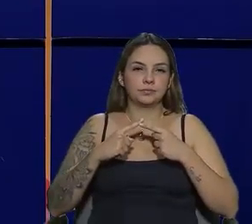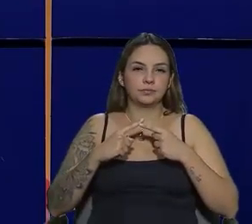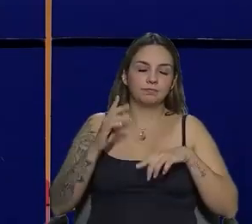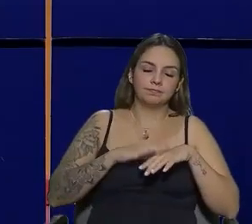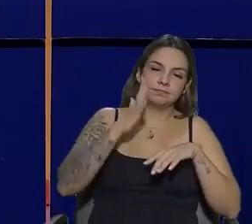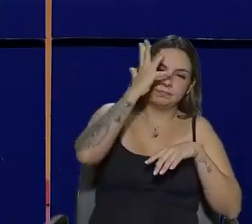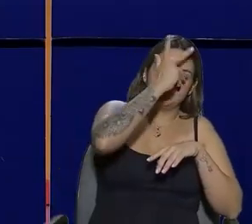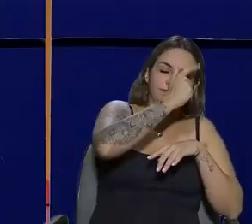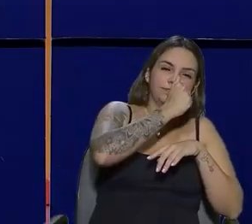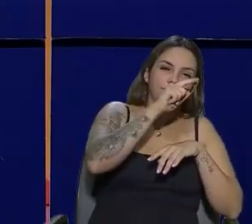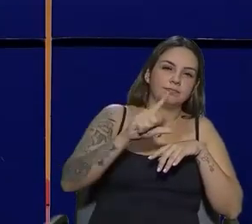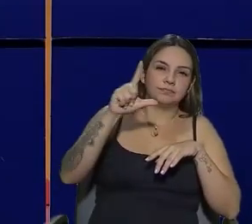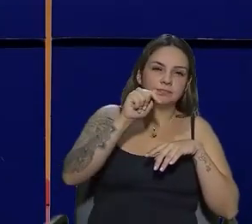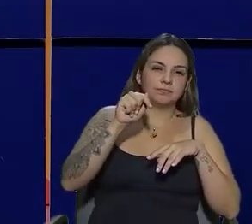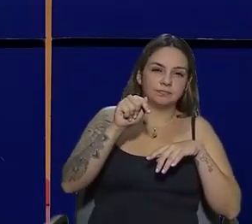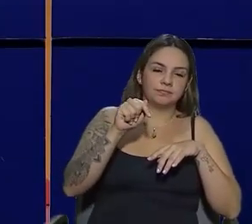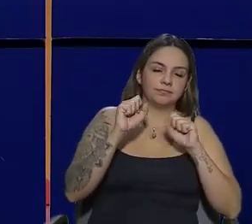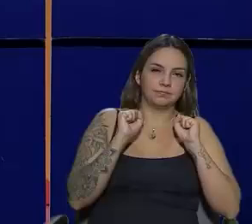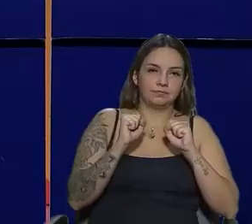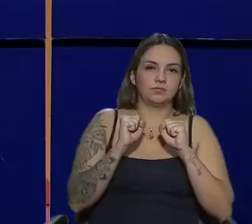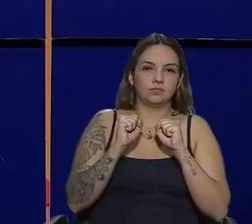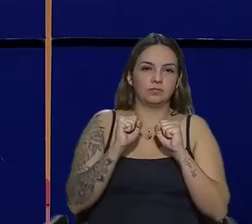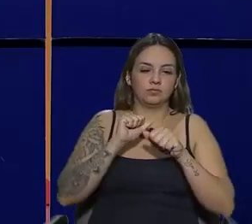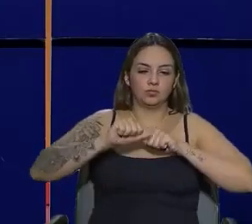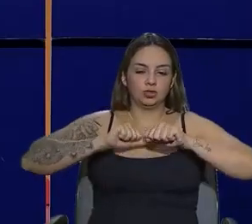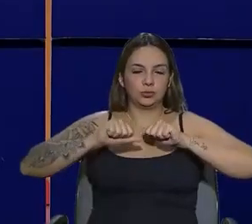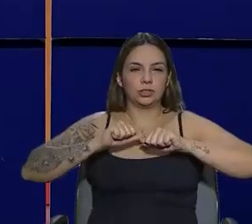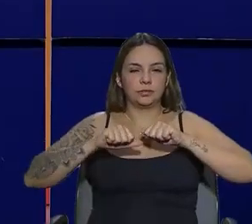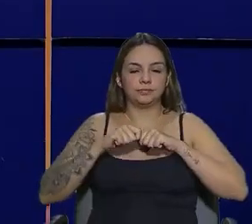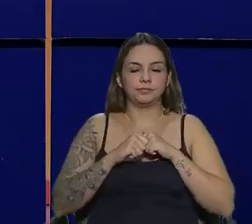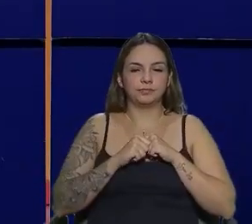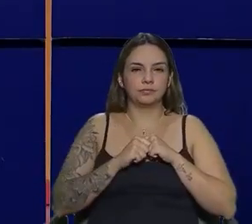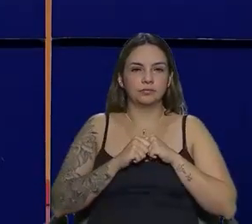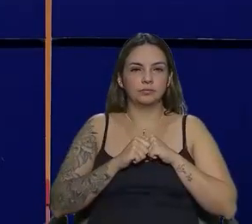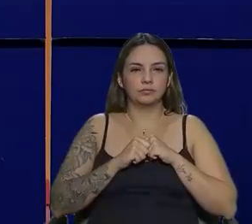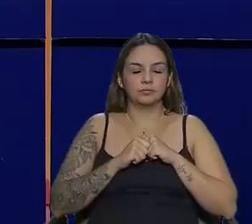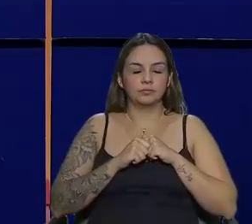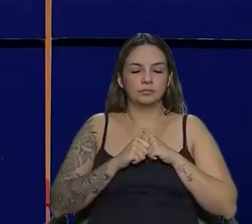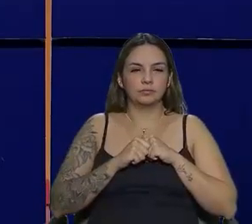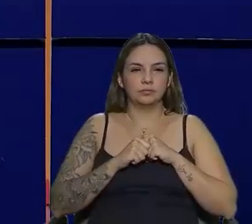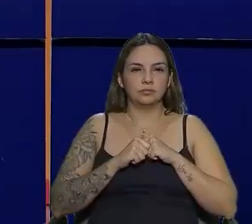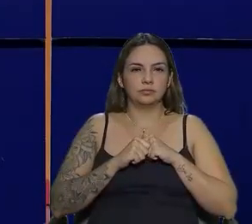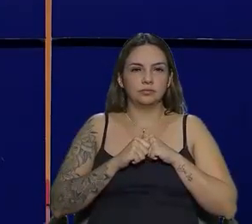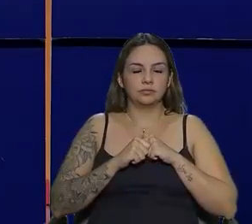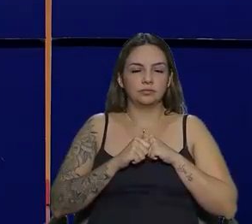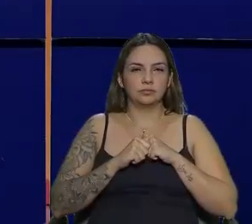o mais bonito da literatura é essa possibilidade da alteridade mesmo, né? É de você,